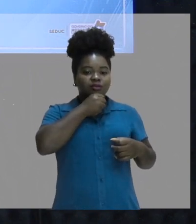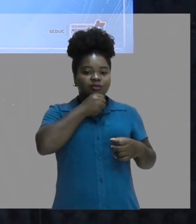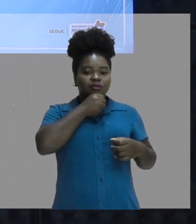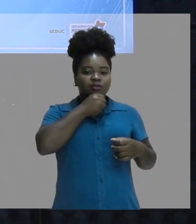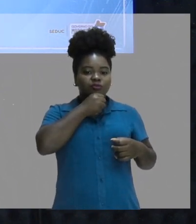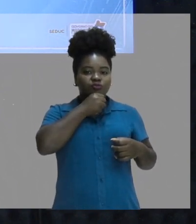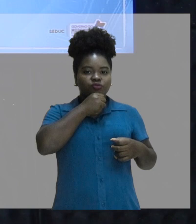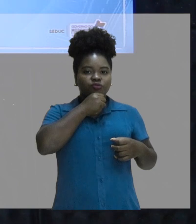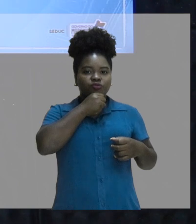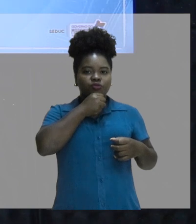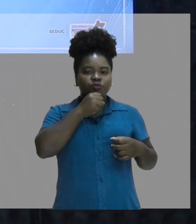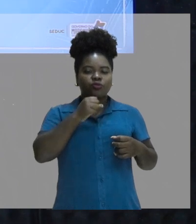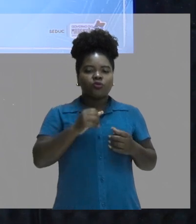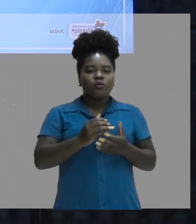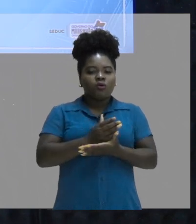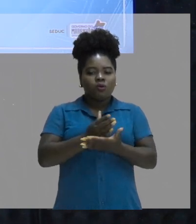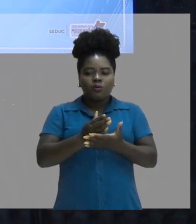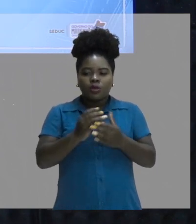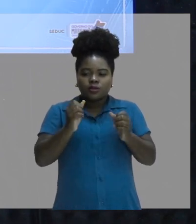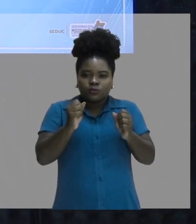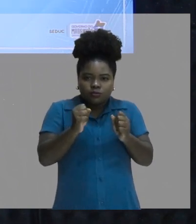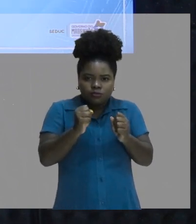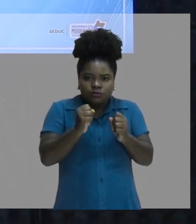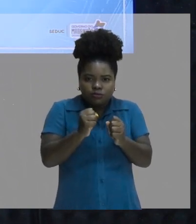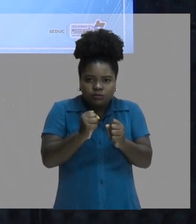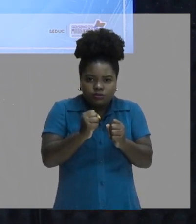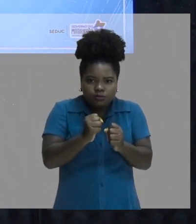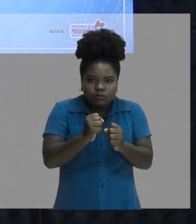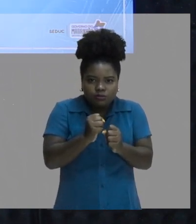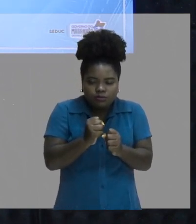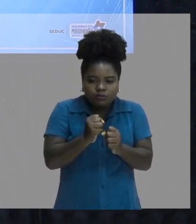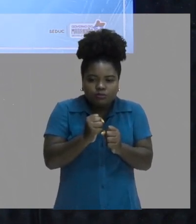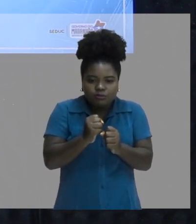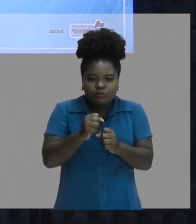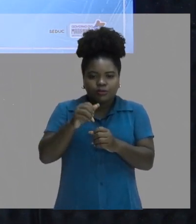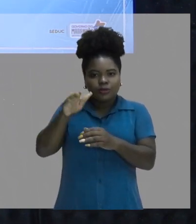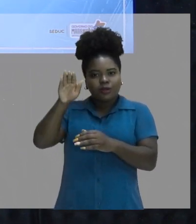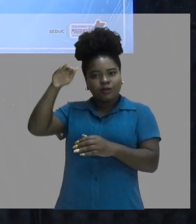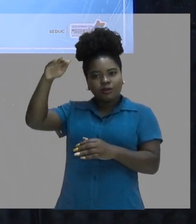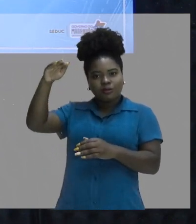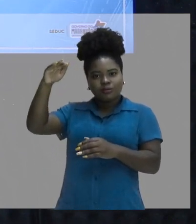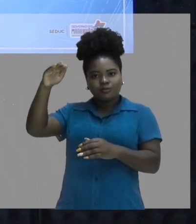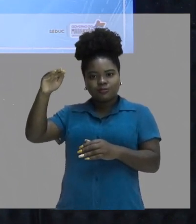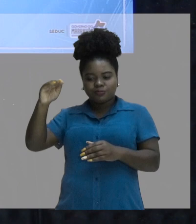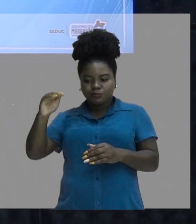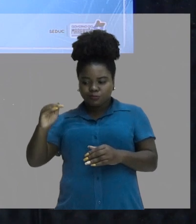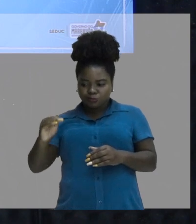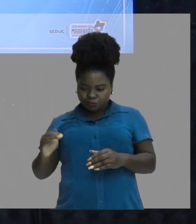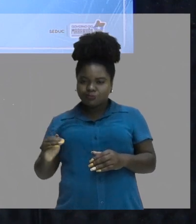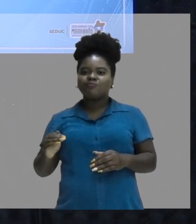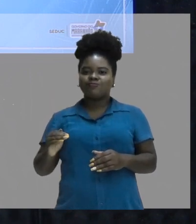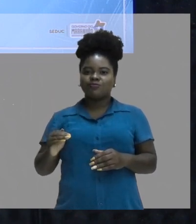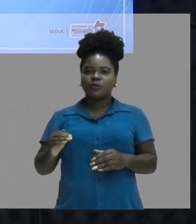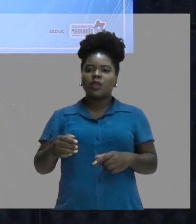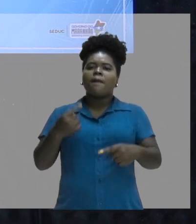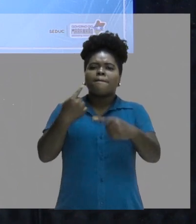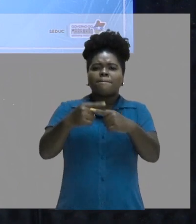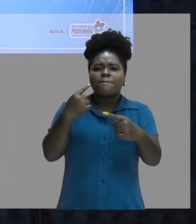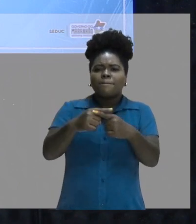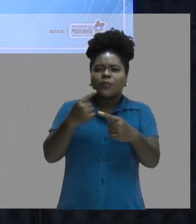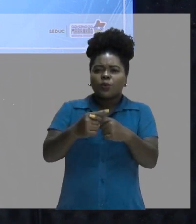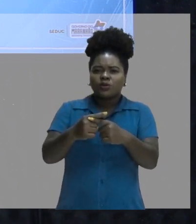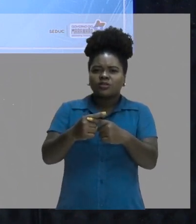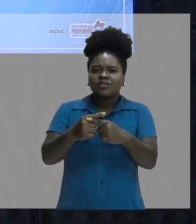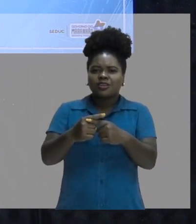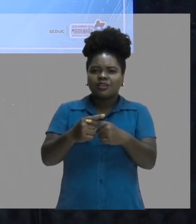Porque, pessoal, a partir dos 30 anos de idade, a gente começa a perder massa muscular. E a partir do momento que nós começamos a perder massa muscular, que nós